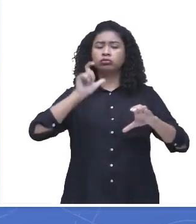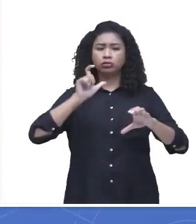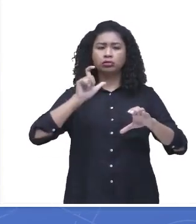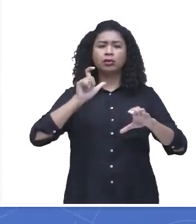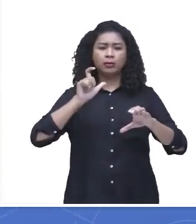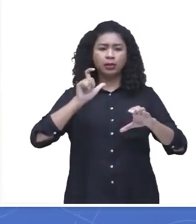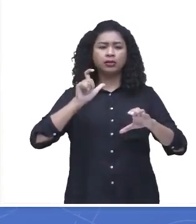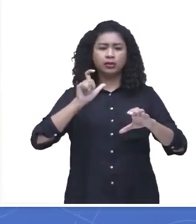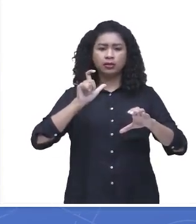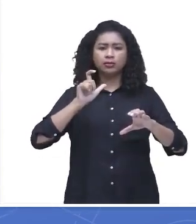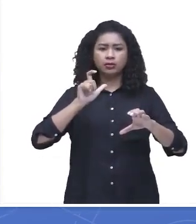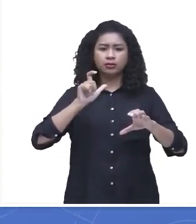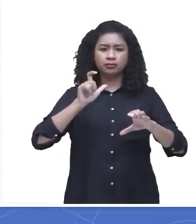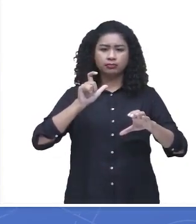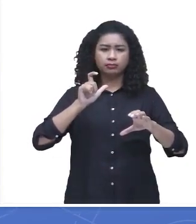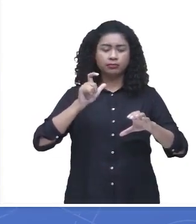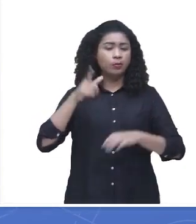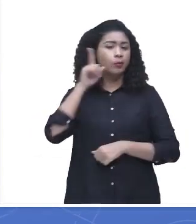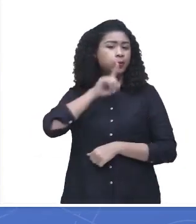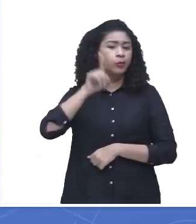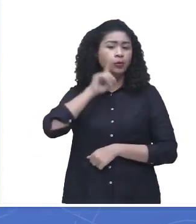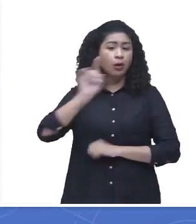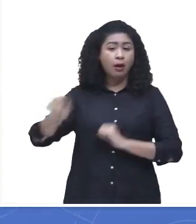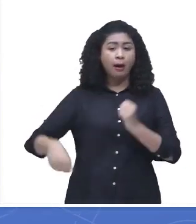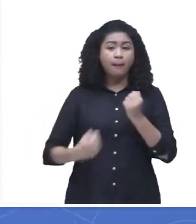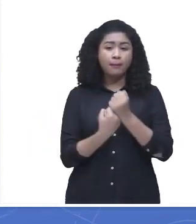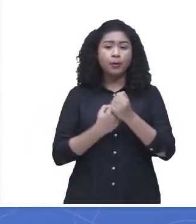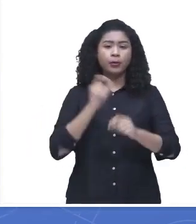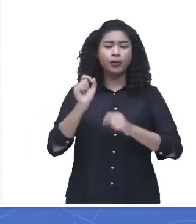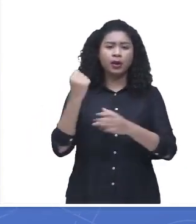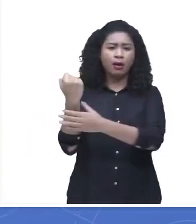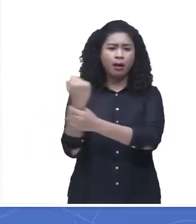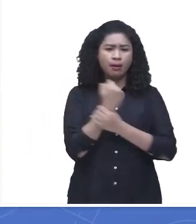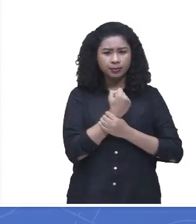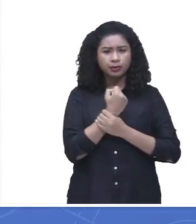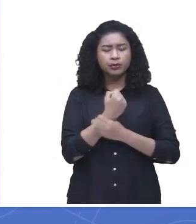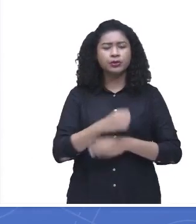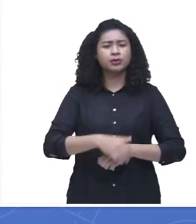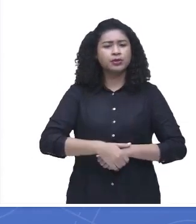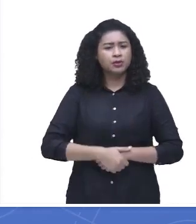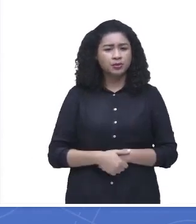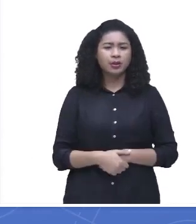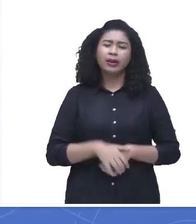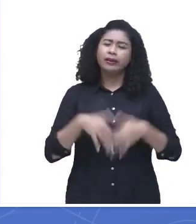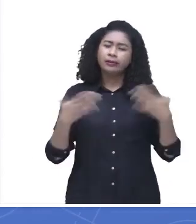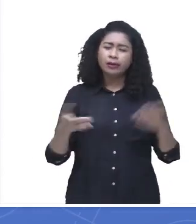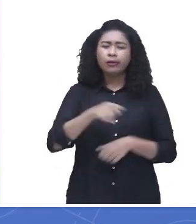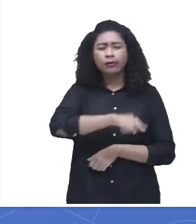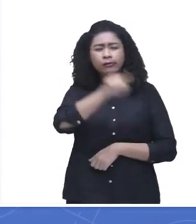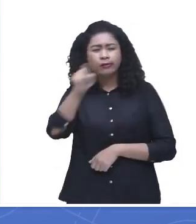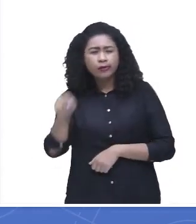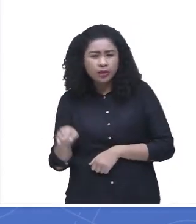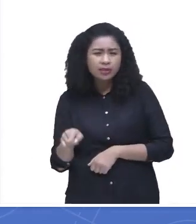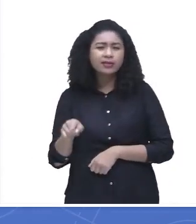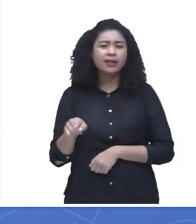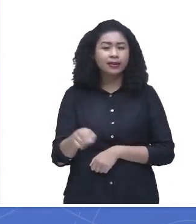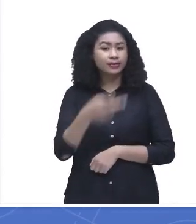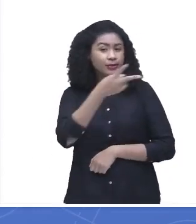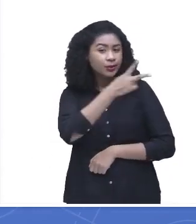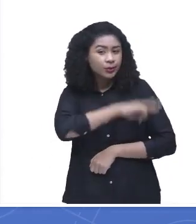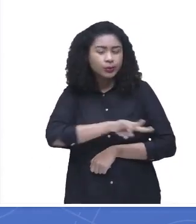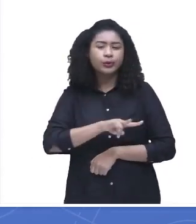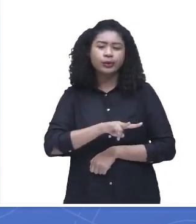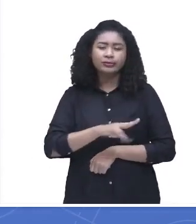no apoio ao absolutismo esclarecido. Os meus alunos da segunda série sabem que é justamente